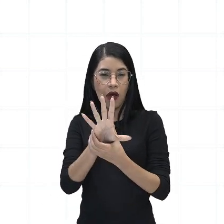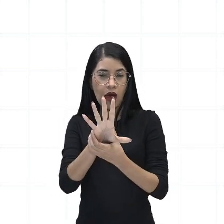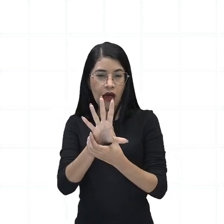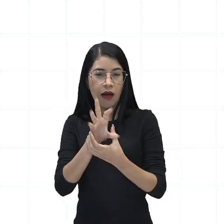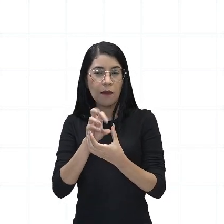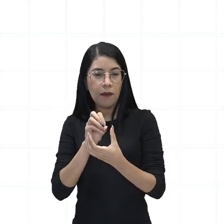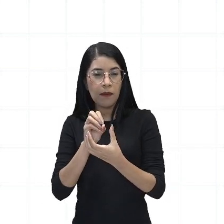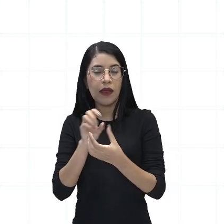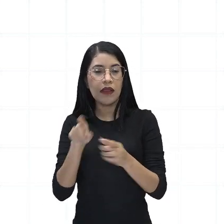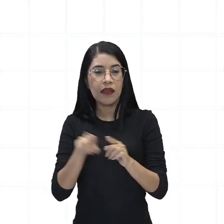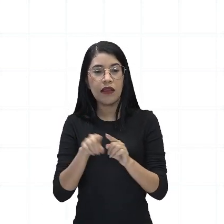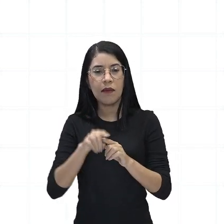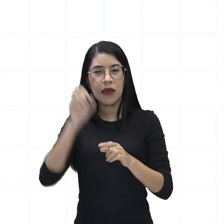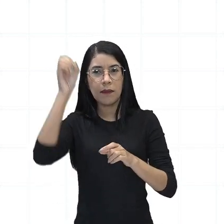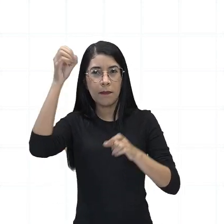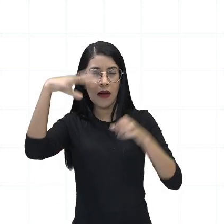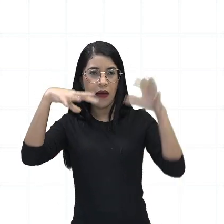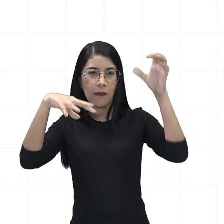e luzes